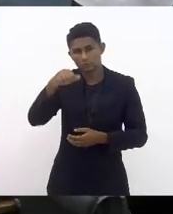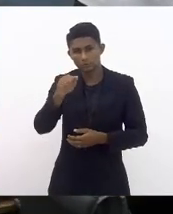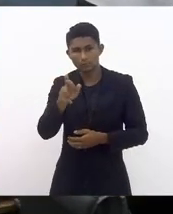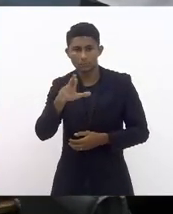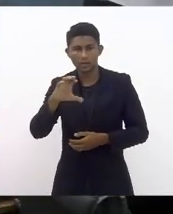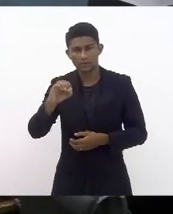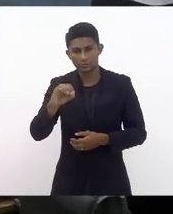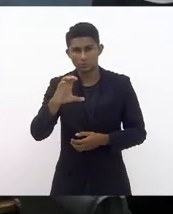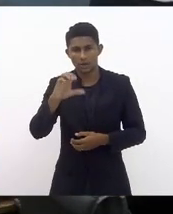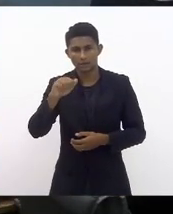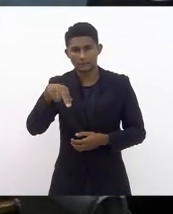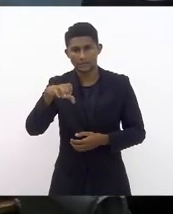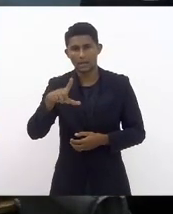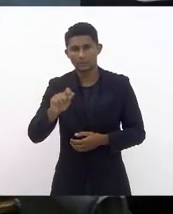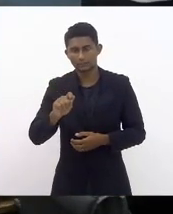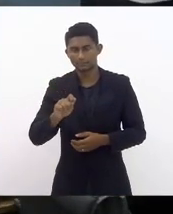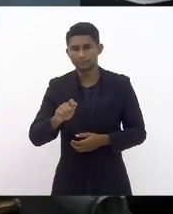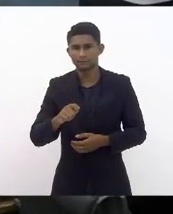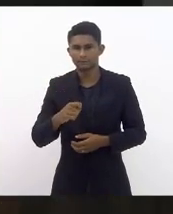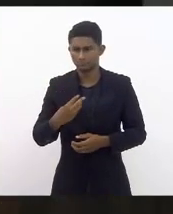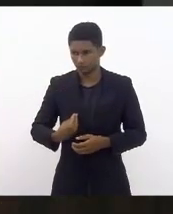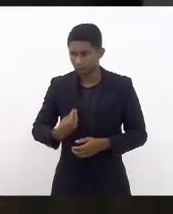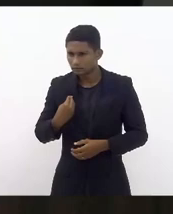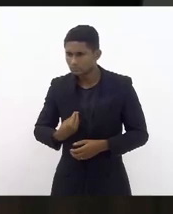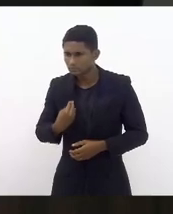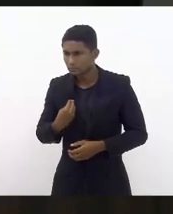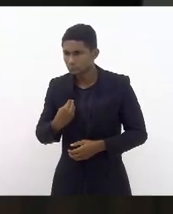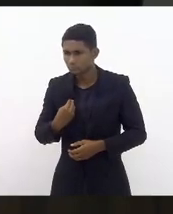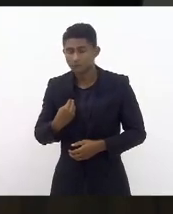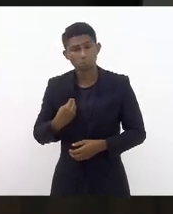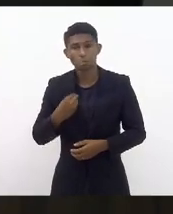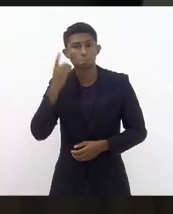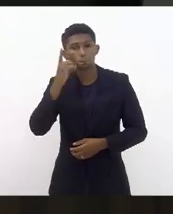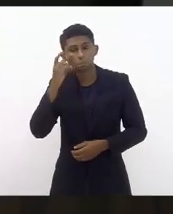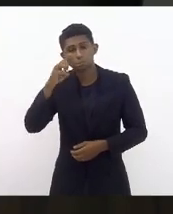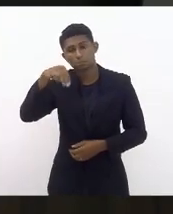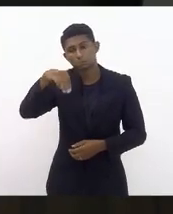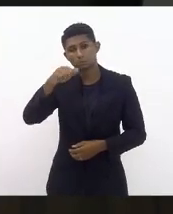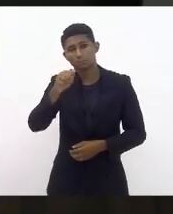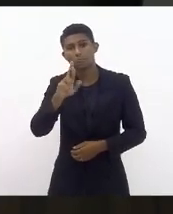Deputado Márcio Canella. Deputado Marcos Miller.